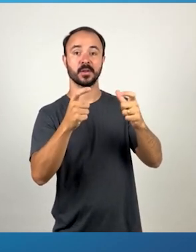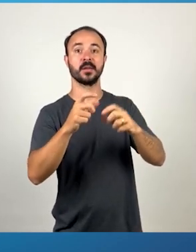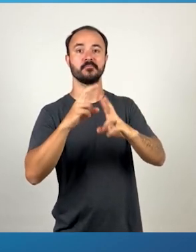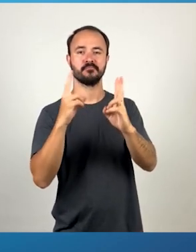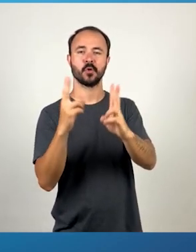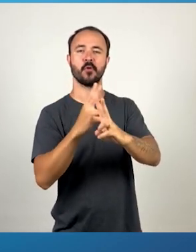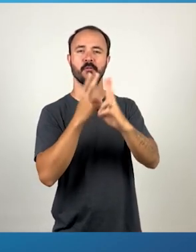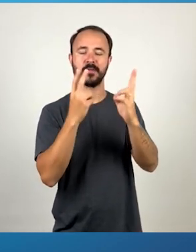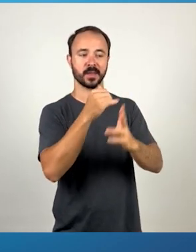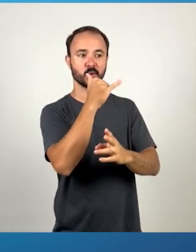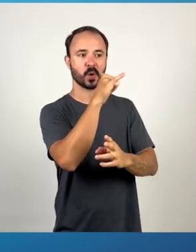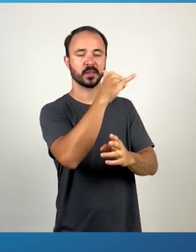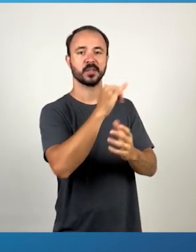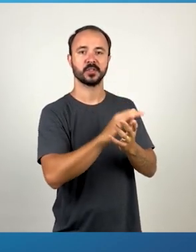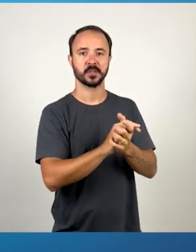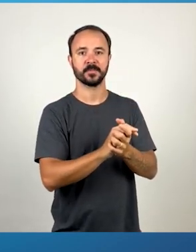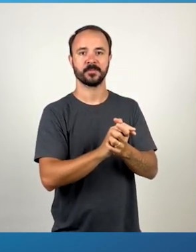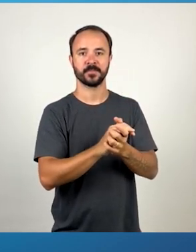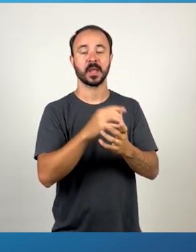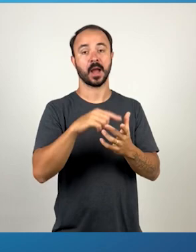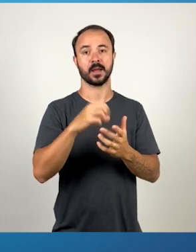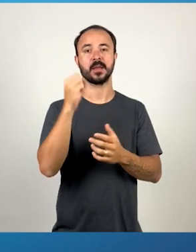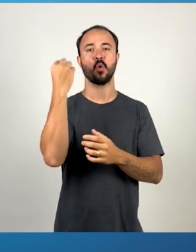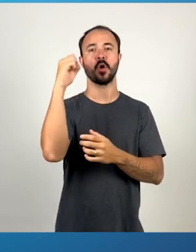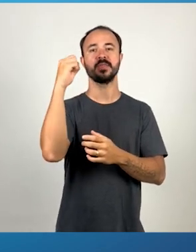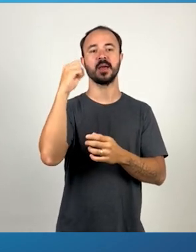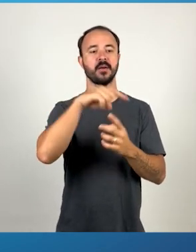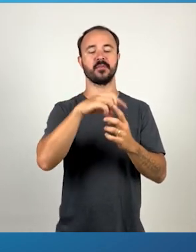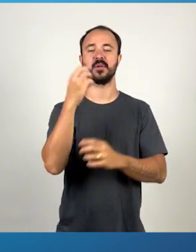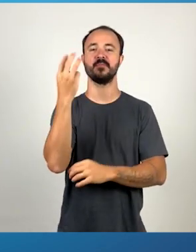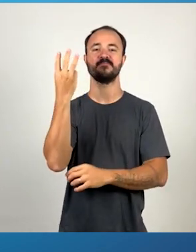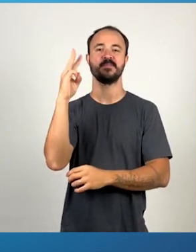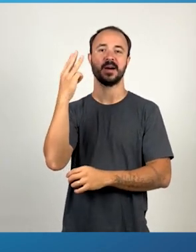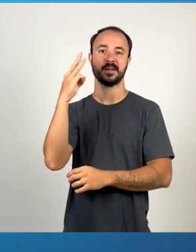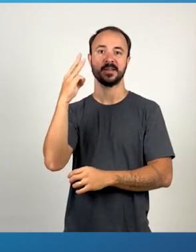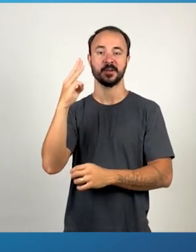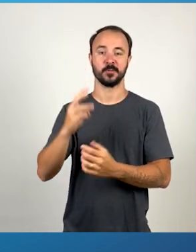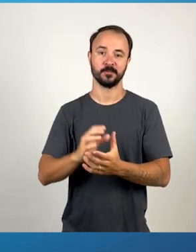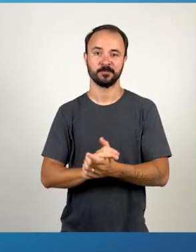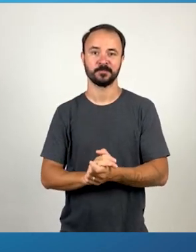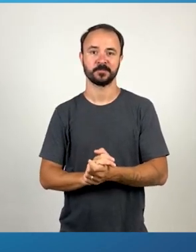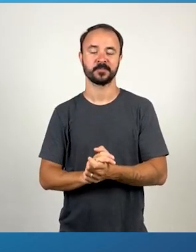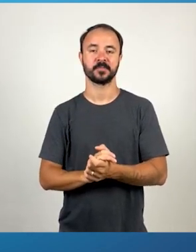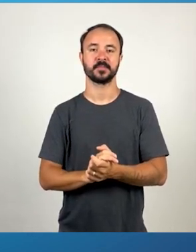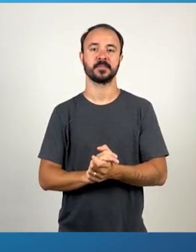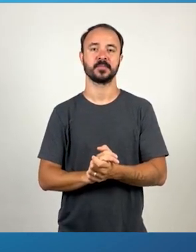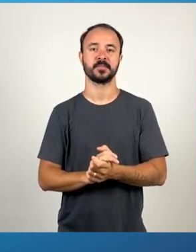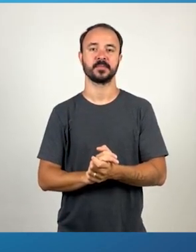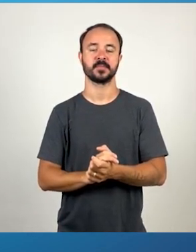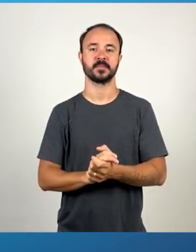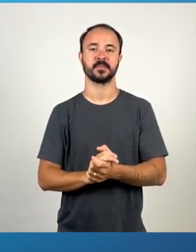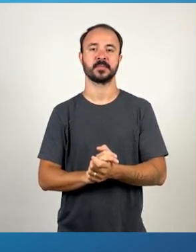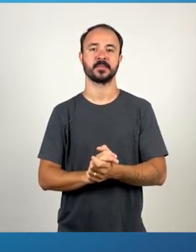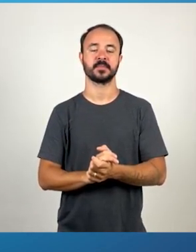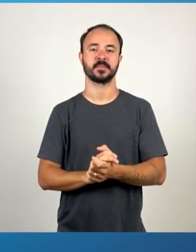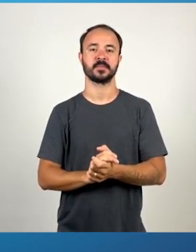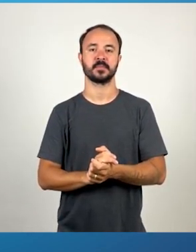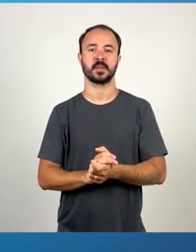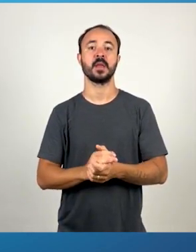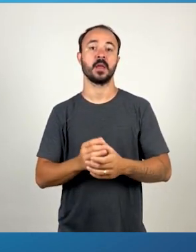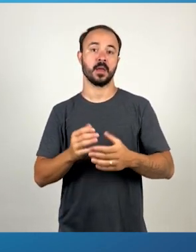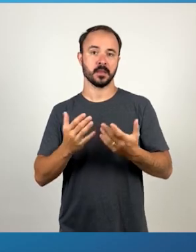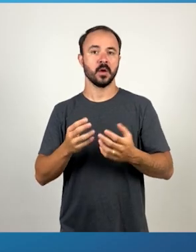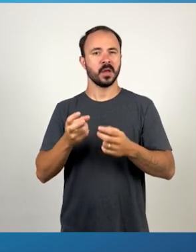estado do Maranhão. Em nono lugar, nós temos Santa Catarina, seguido de Sergipe, Rio de Janeiro e Paraná.